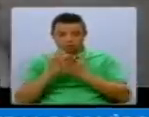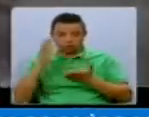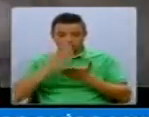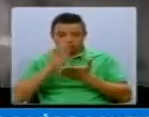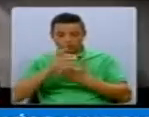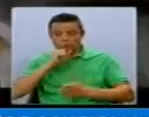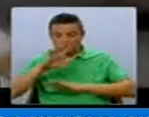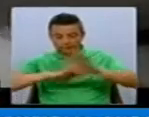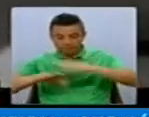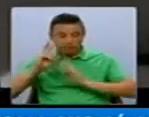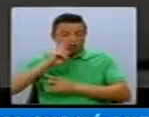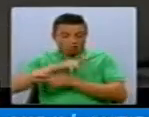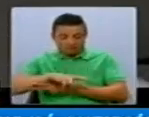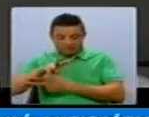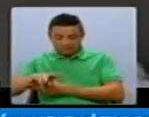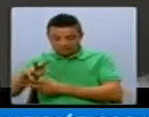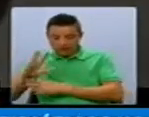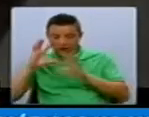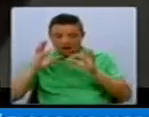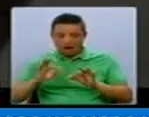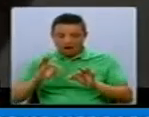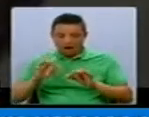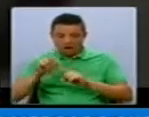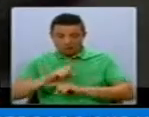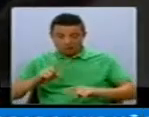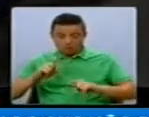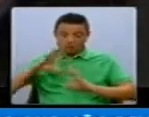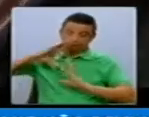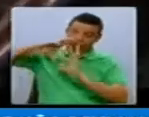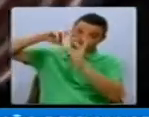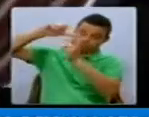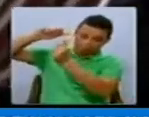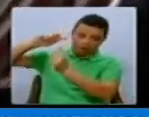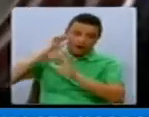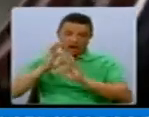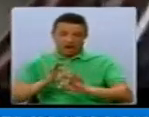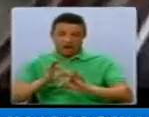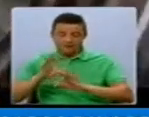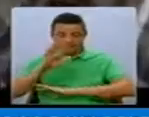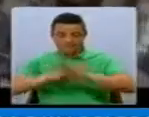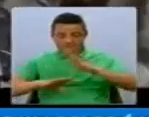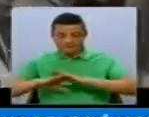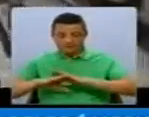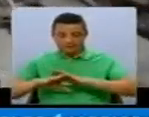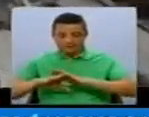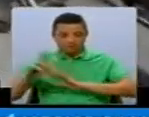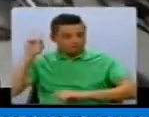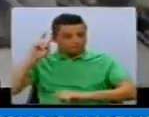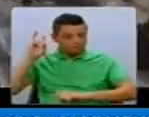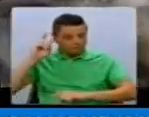consegue observar na sua plenitude, precisamente na microgravidade do espaço, e é, no fundo, mais um